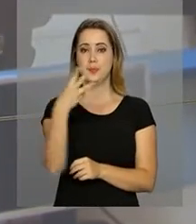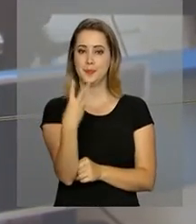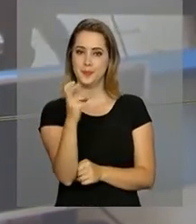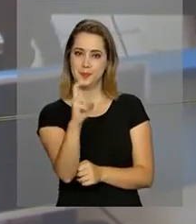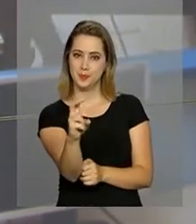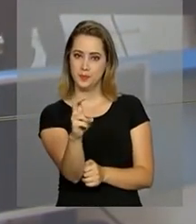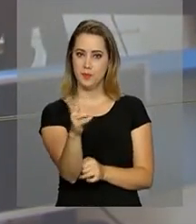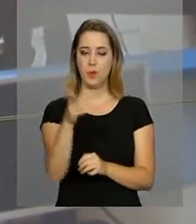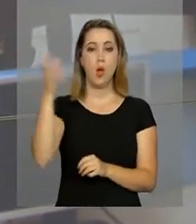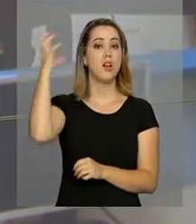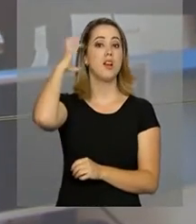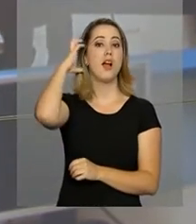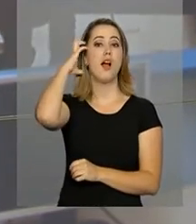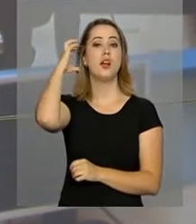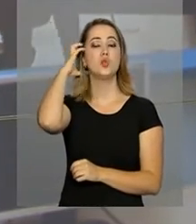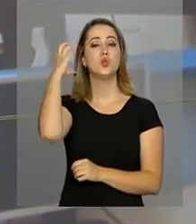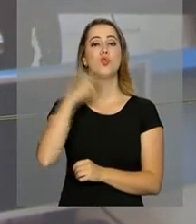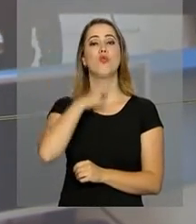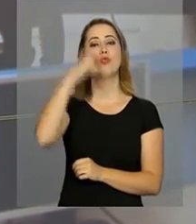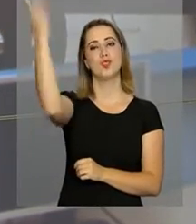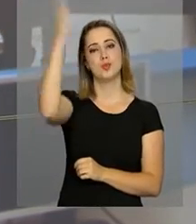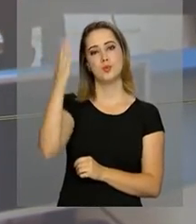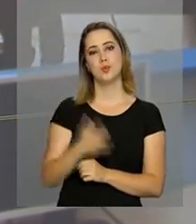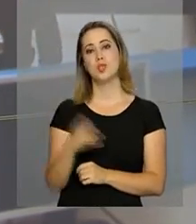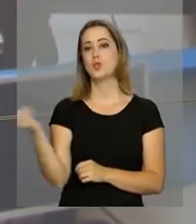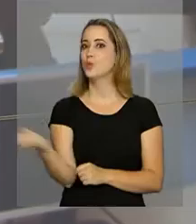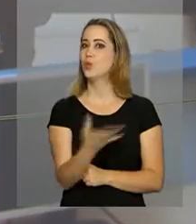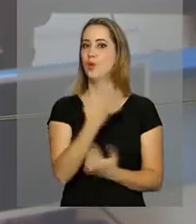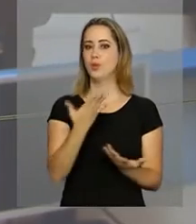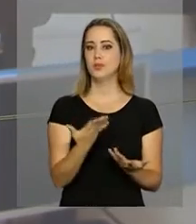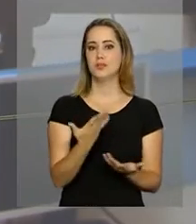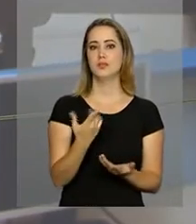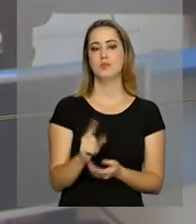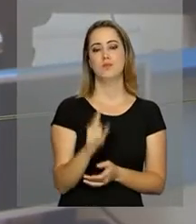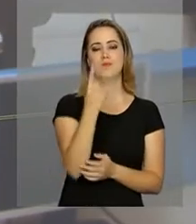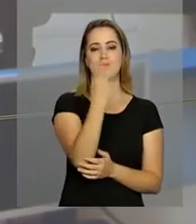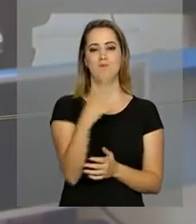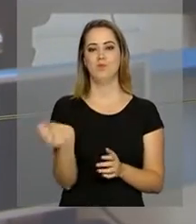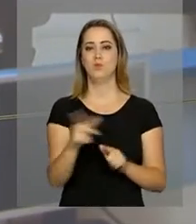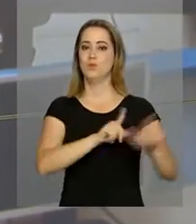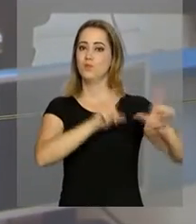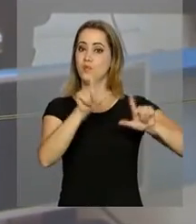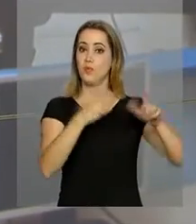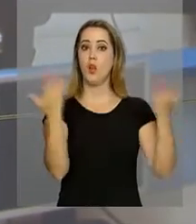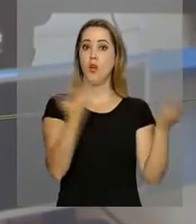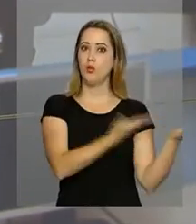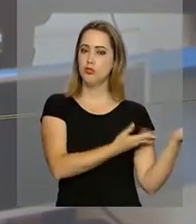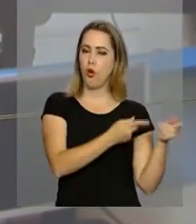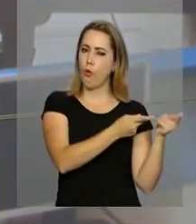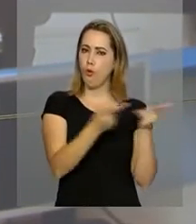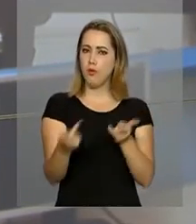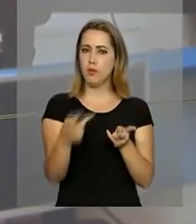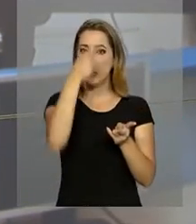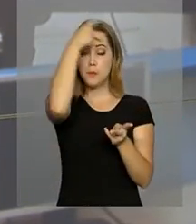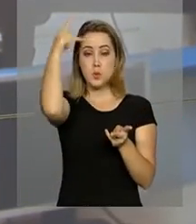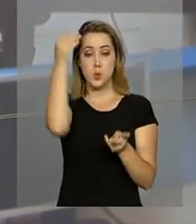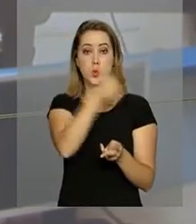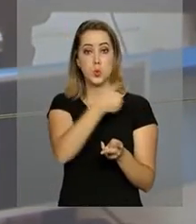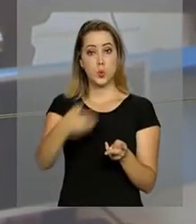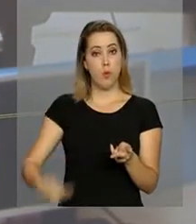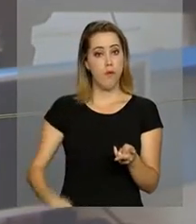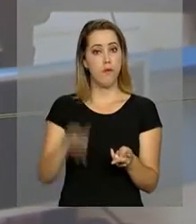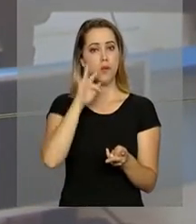1935, o programa de rádio A Voz do Brasil está de cara nova. Um dos novos quadros traz para o estúdio convidados do governo federal